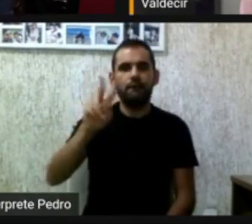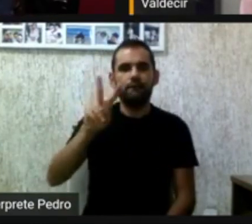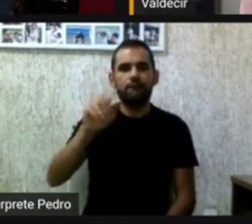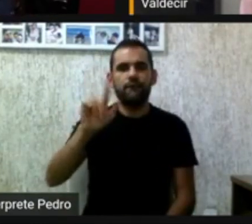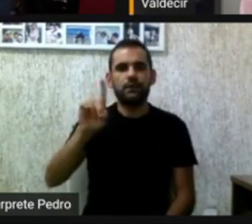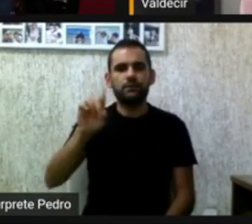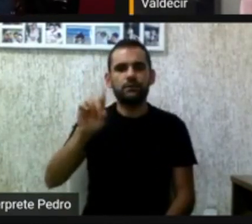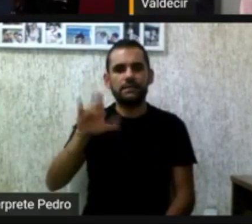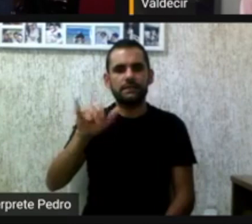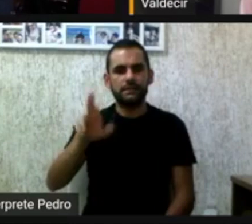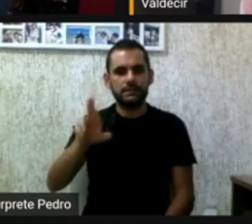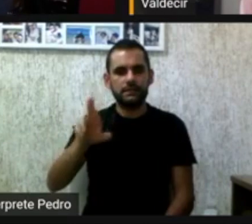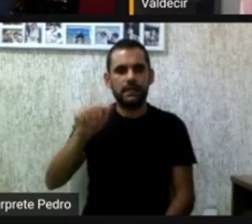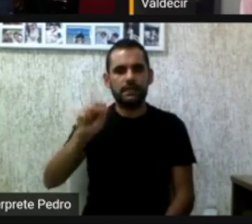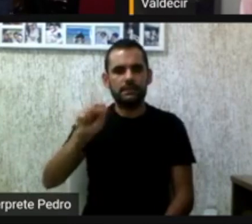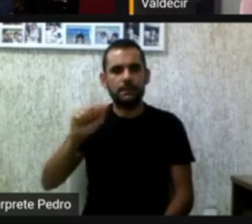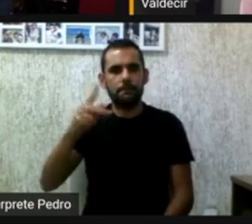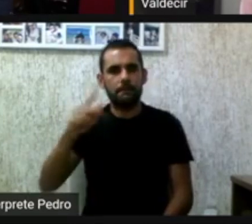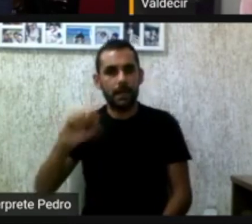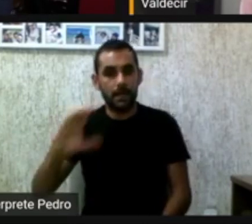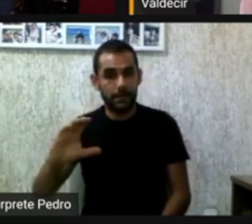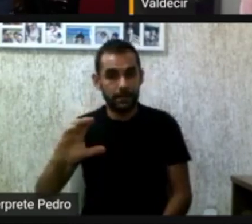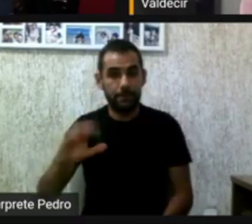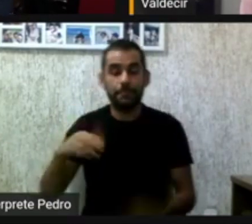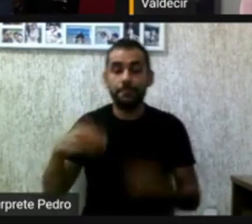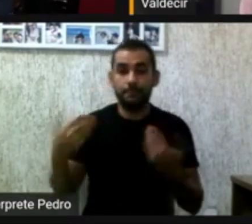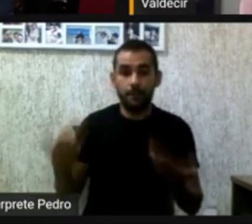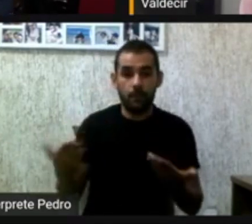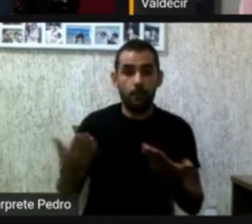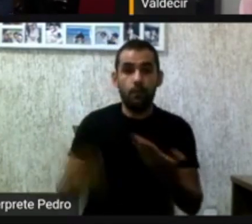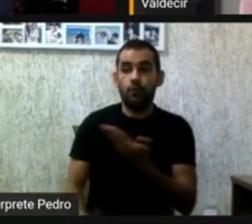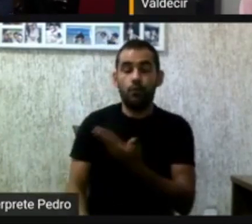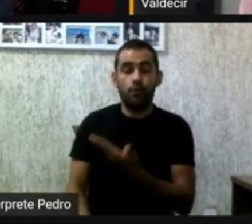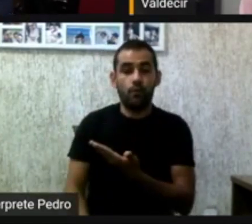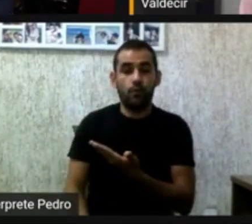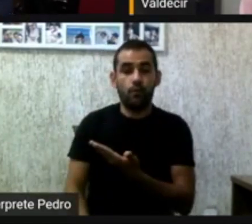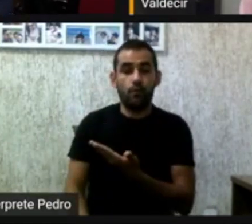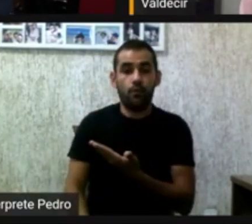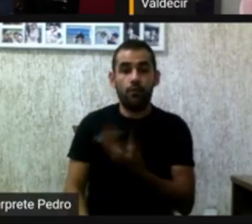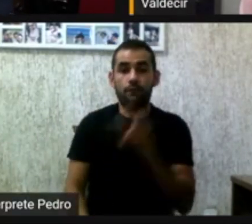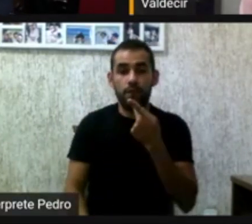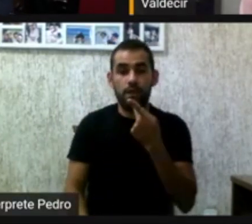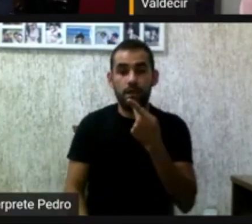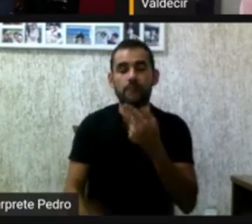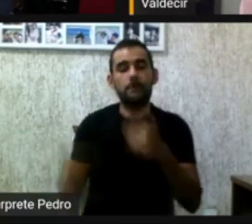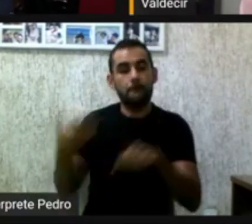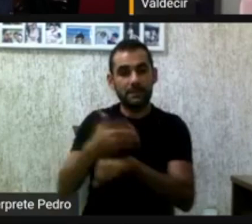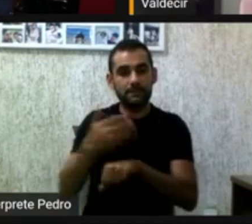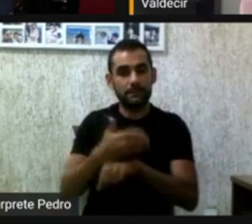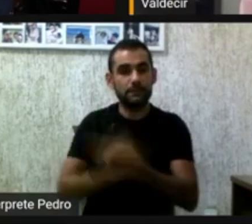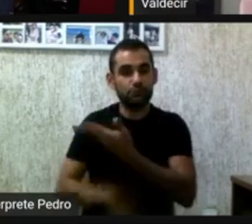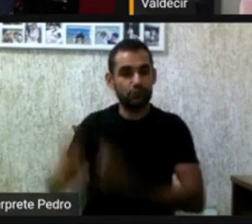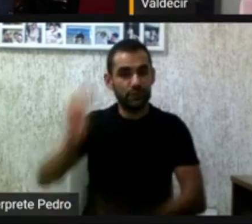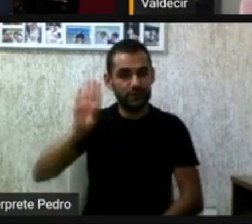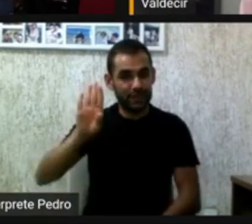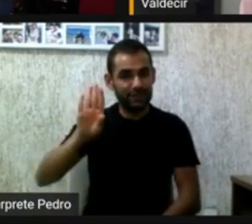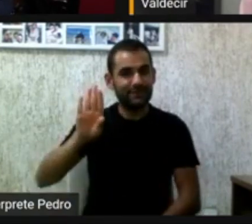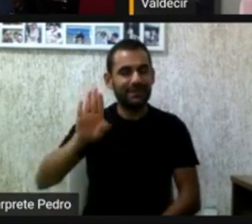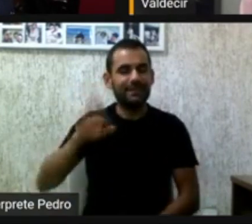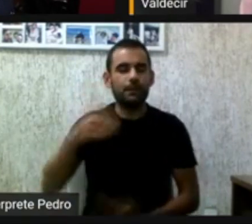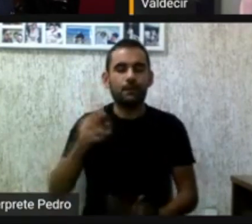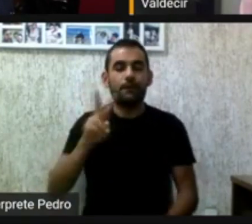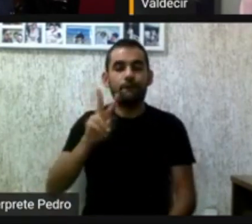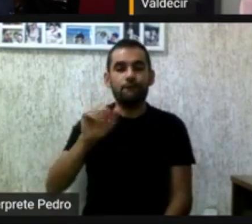por falar no candidato, quero agradecer mais uma vez a participação do Valdecir e dizer que o Valdecir dos Santos